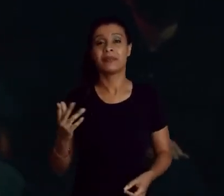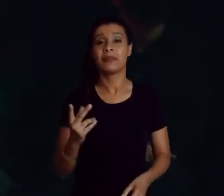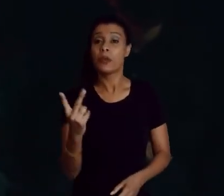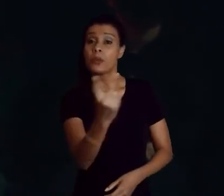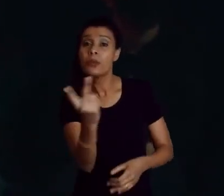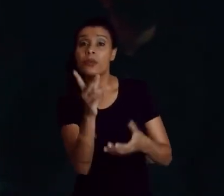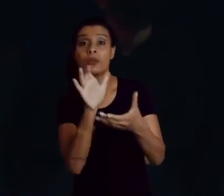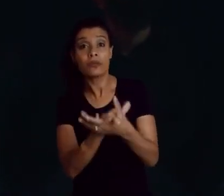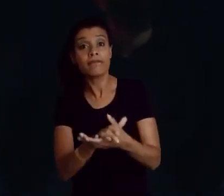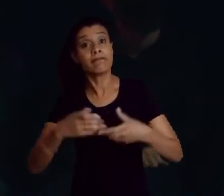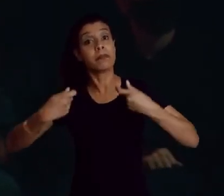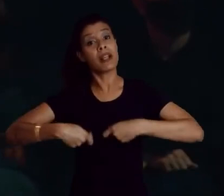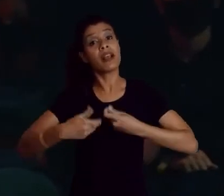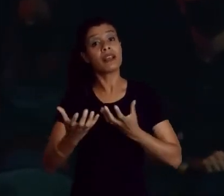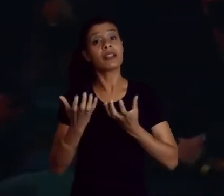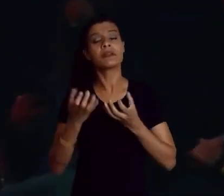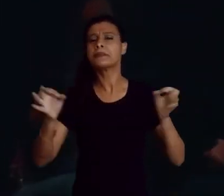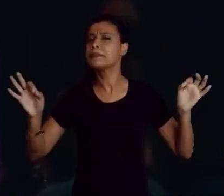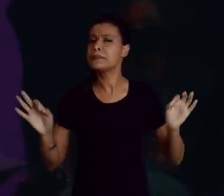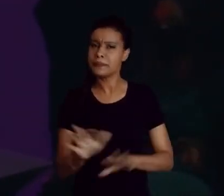isso. Fechando,